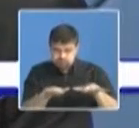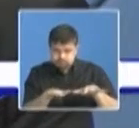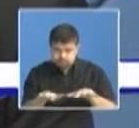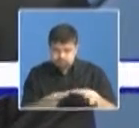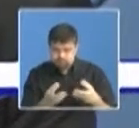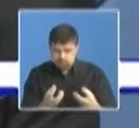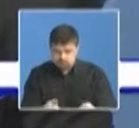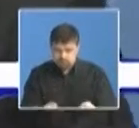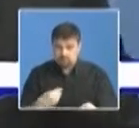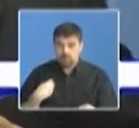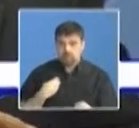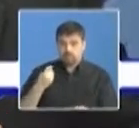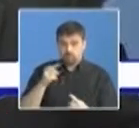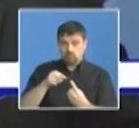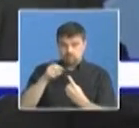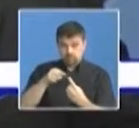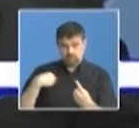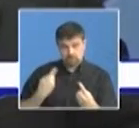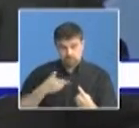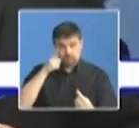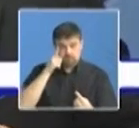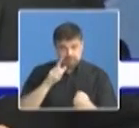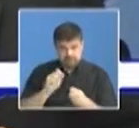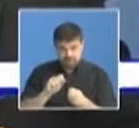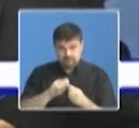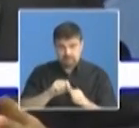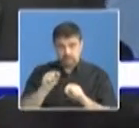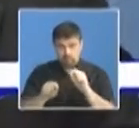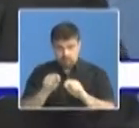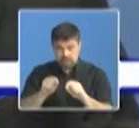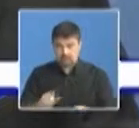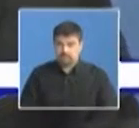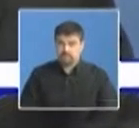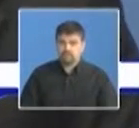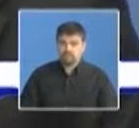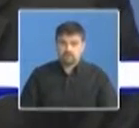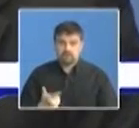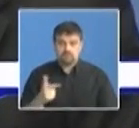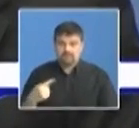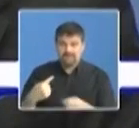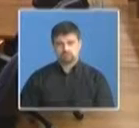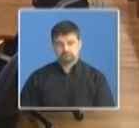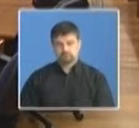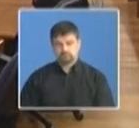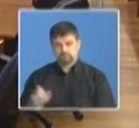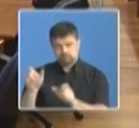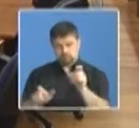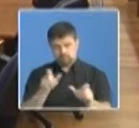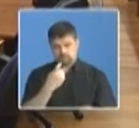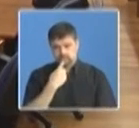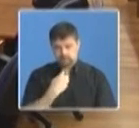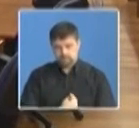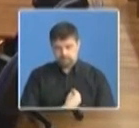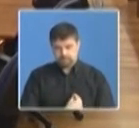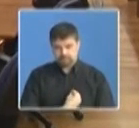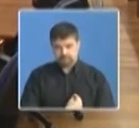Vereador Cid Ferreira evitar que ocorra racionamento na cidade de Campinas Rina afirmou ainda